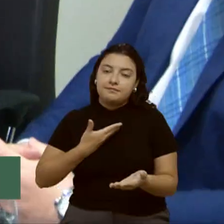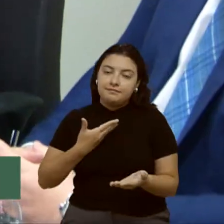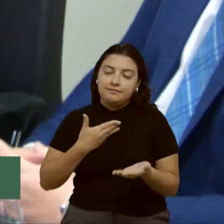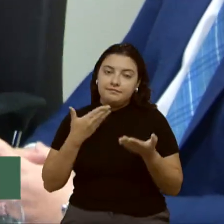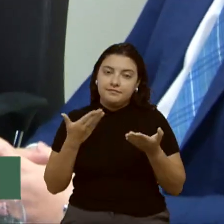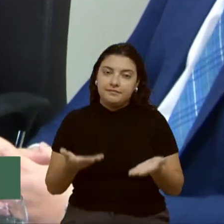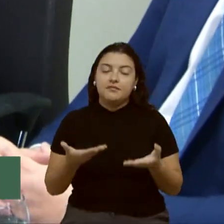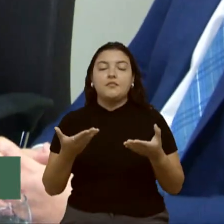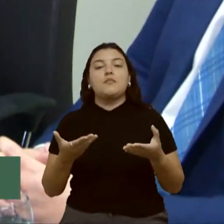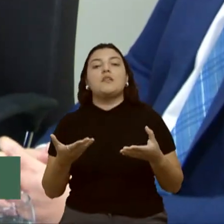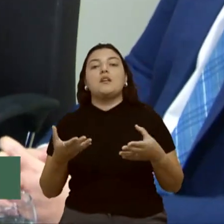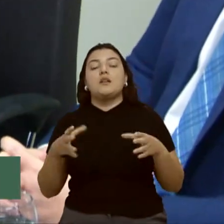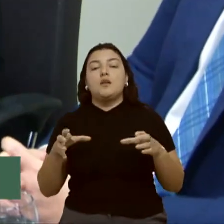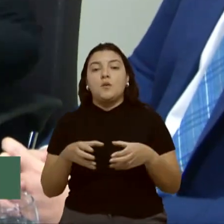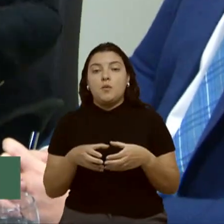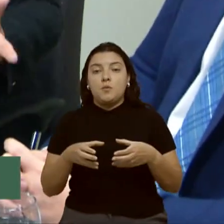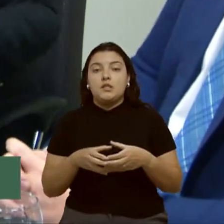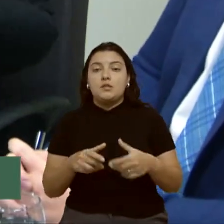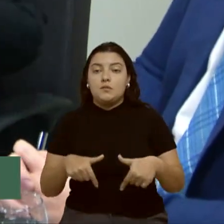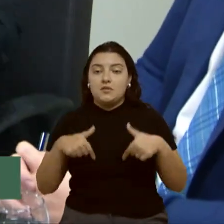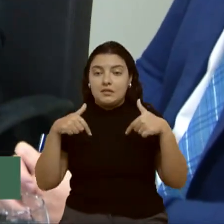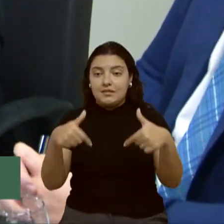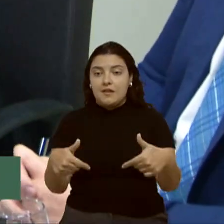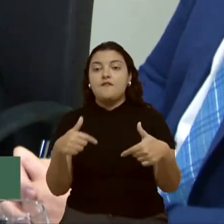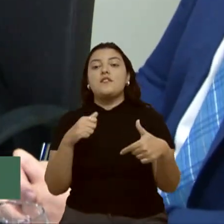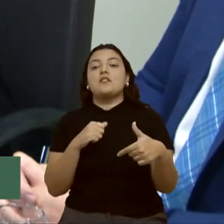da Comissão de Defesa do Consumidor,